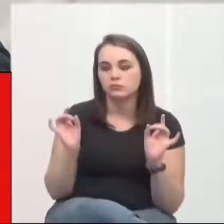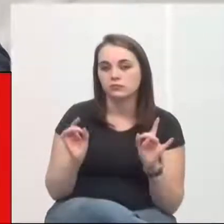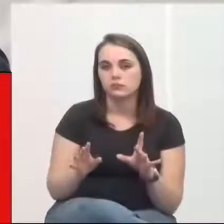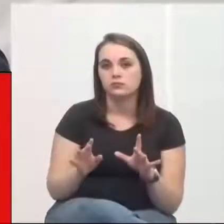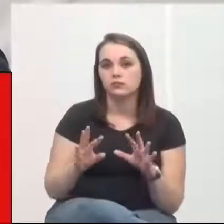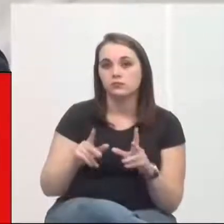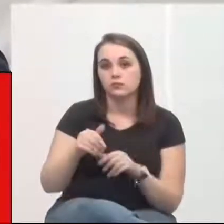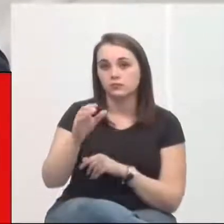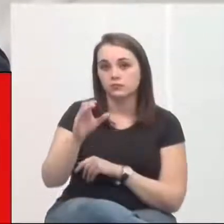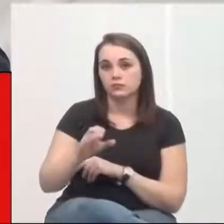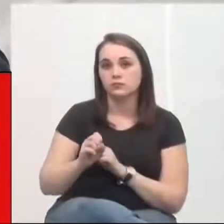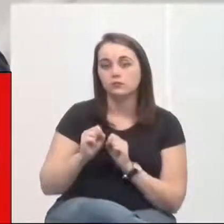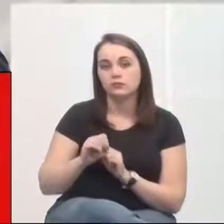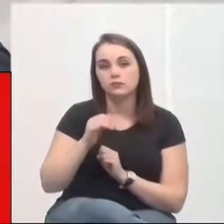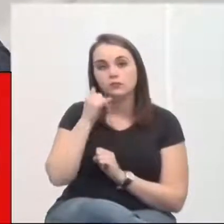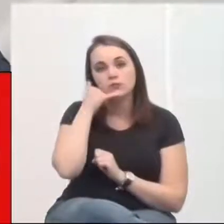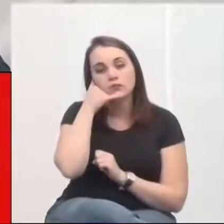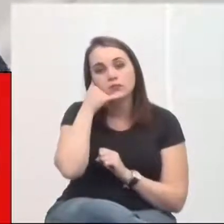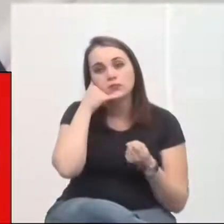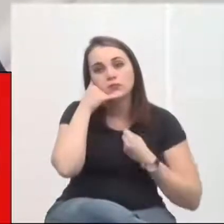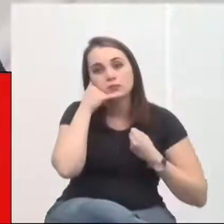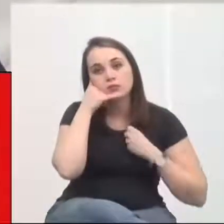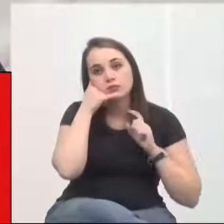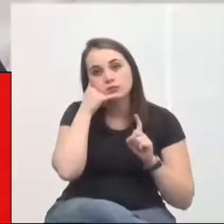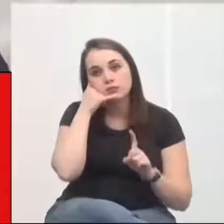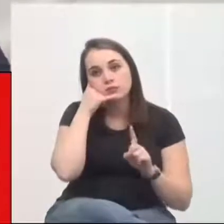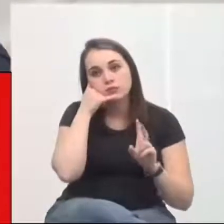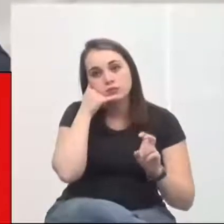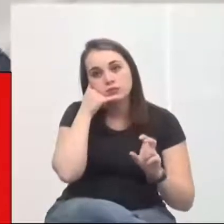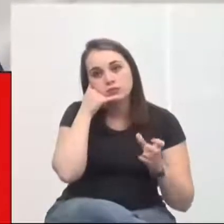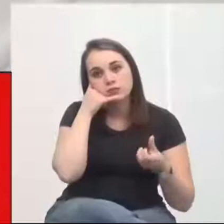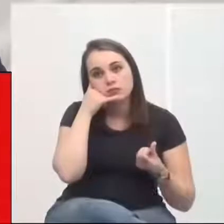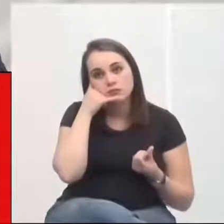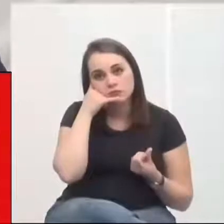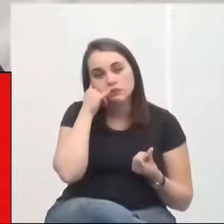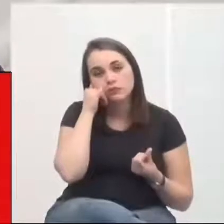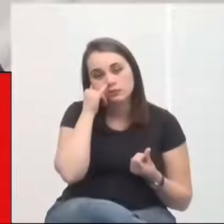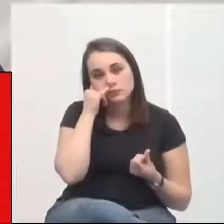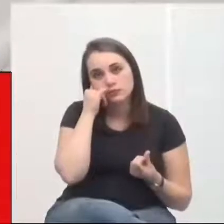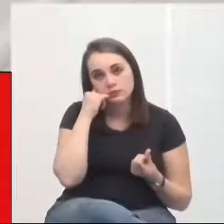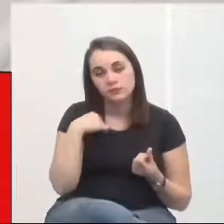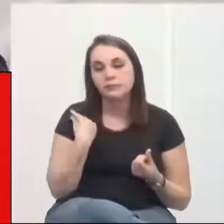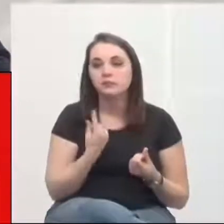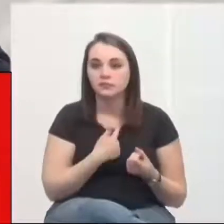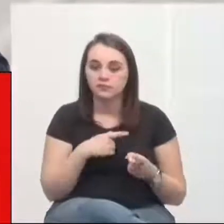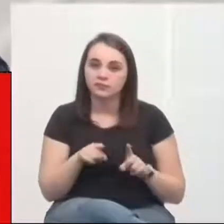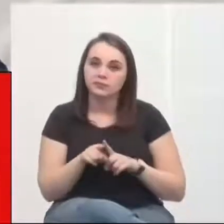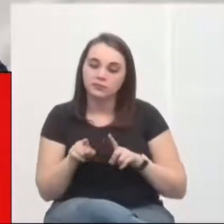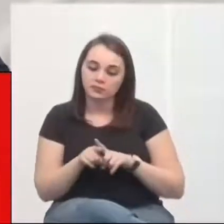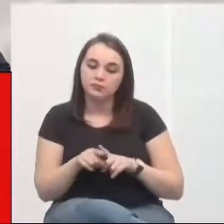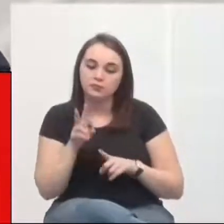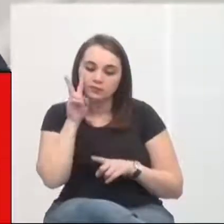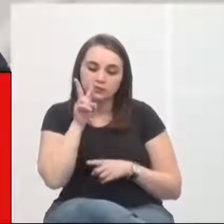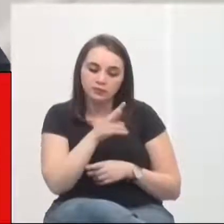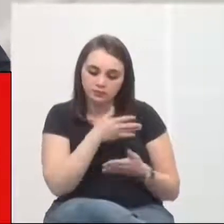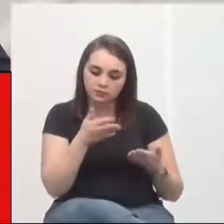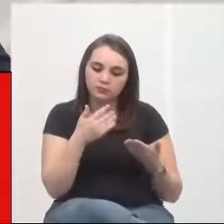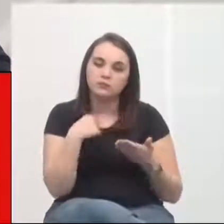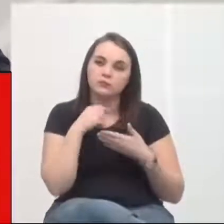Todo cidadão pode ligar para um 156, mas também a nossa secretaria está de portas abertas para receber essas